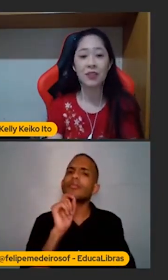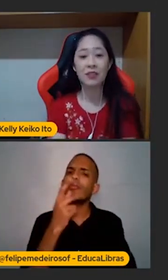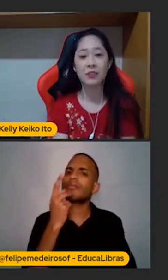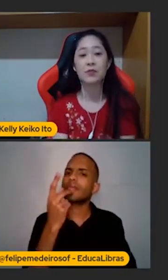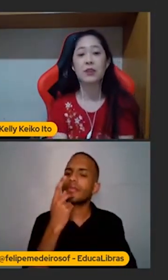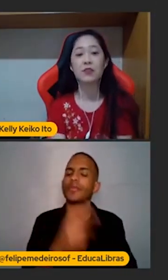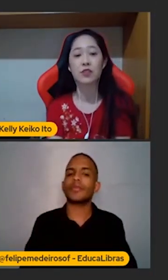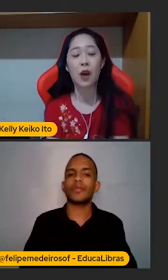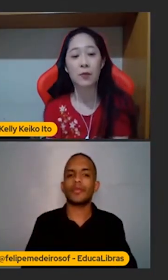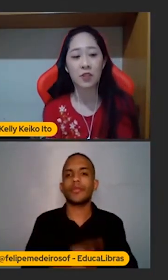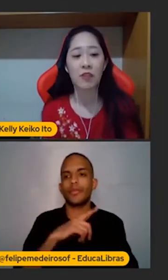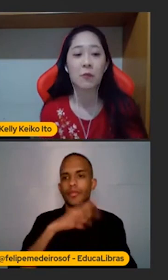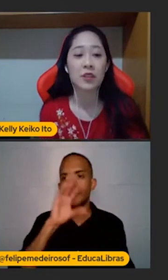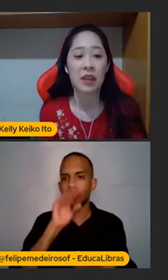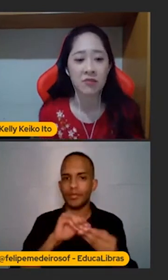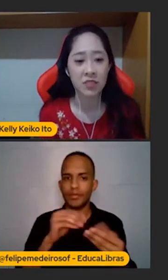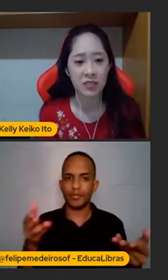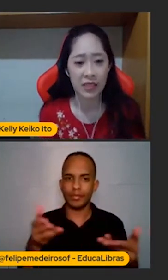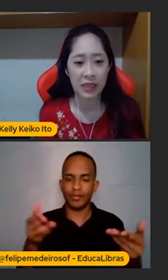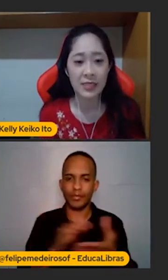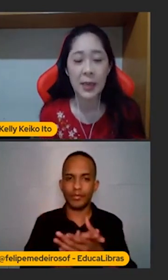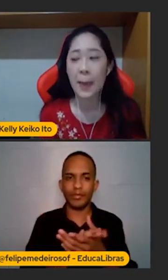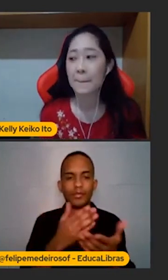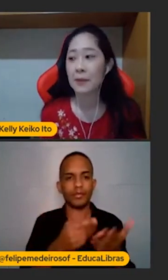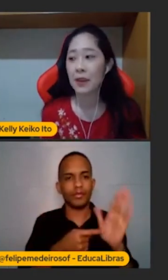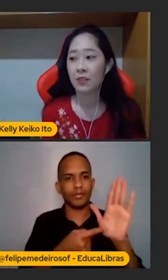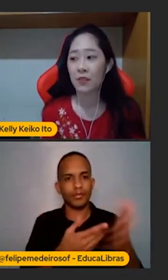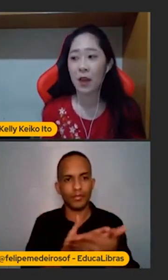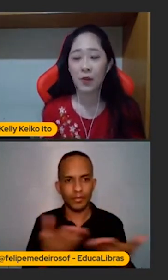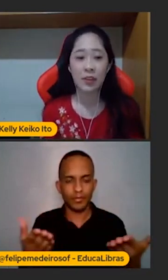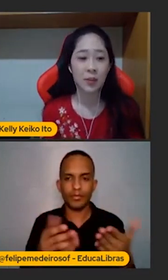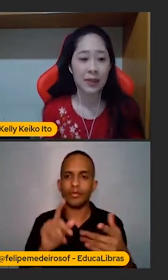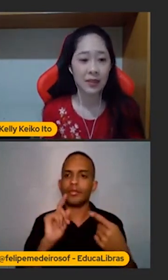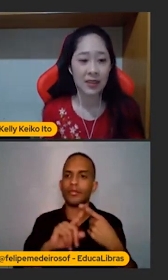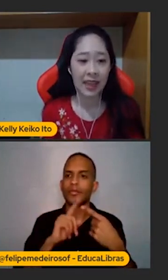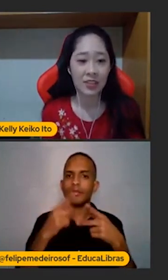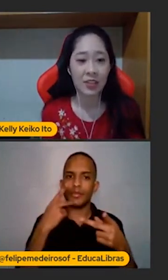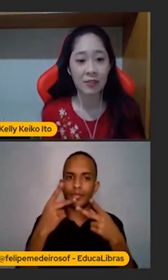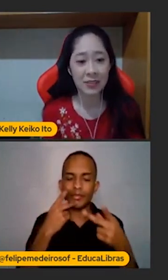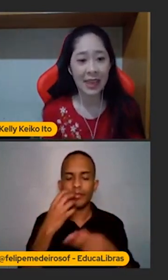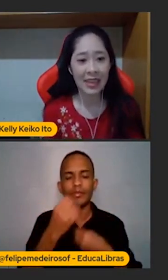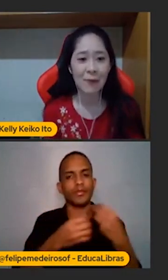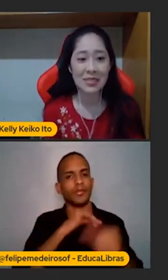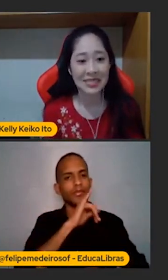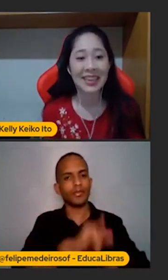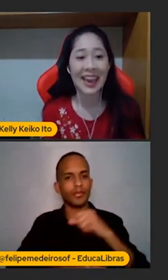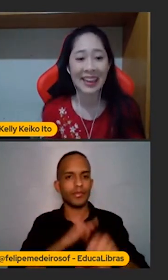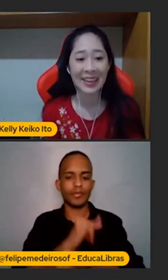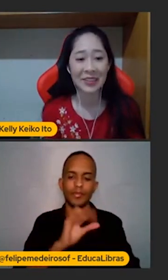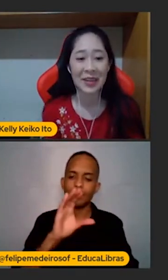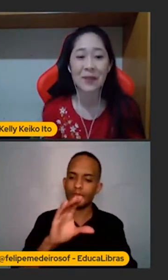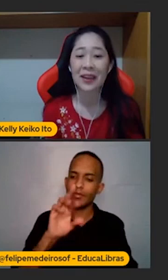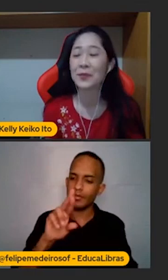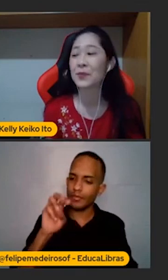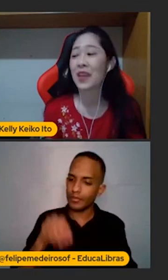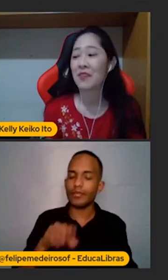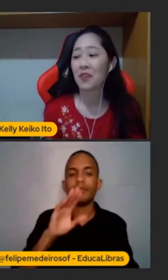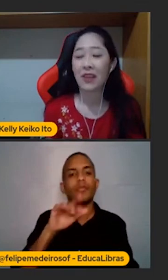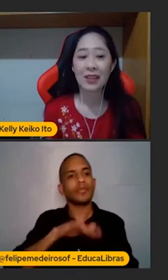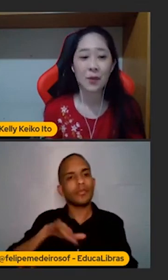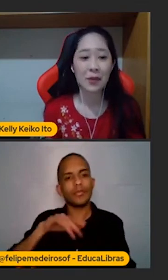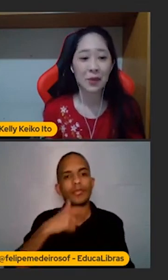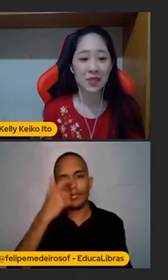eu vim falar né Eu trouxe aqui um resuminho dos top bom estar com vocês primeiro eu vou falar um pouquinho só pela internet e o CRM seca a área que eu